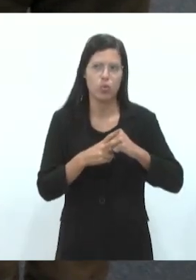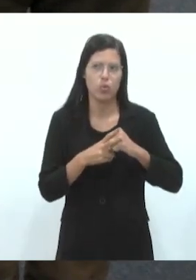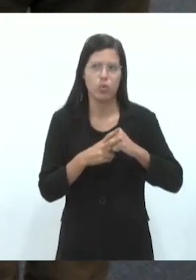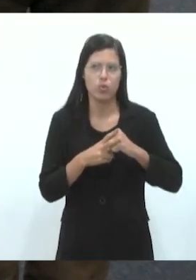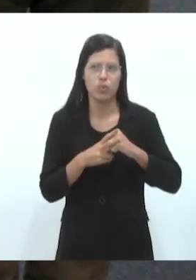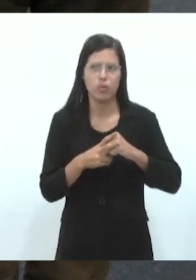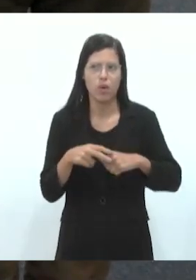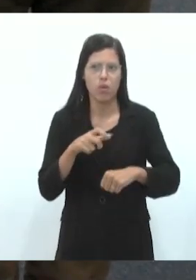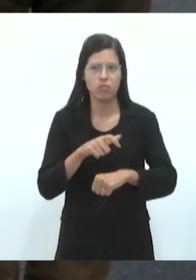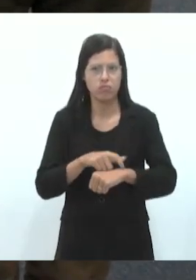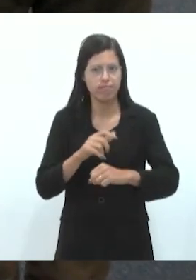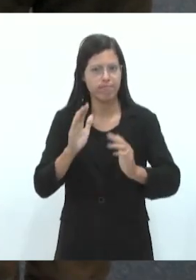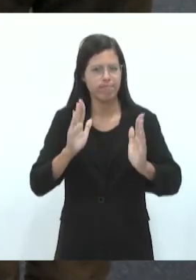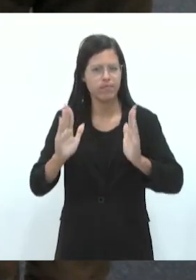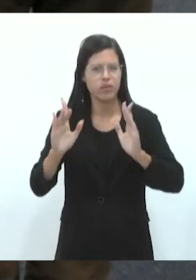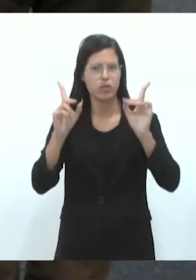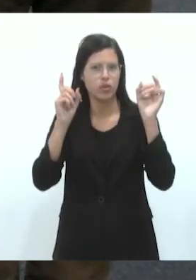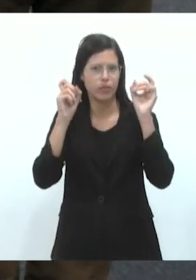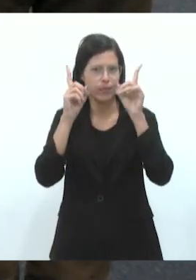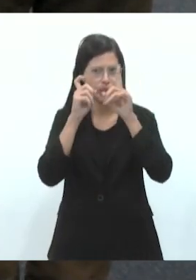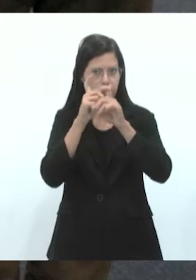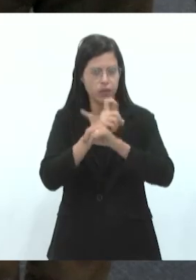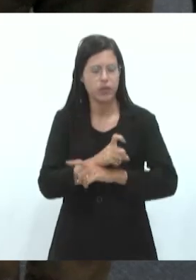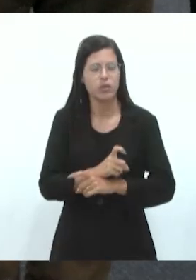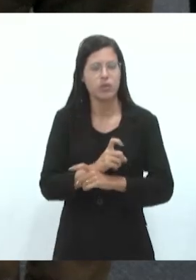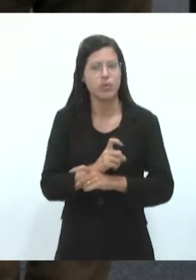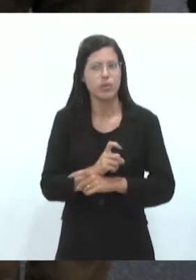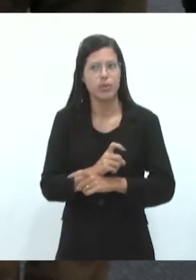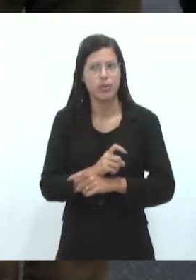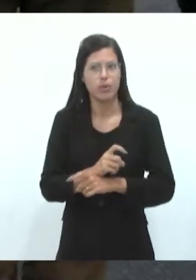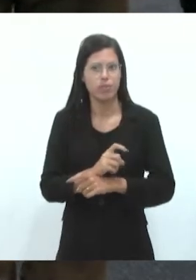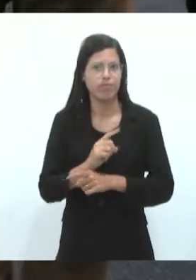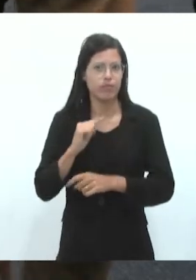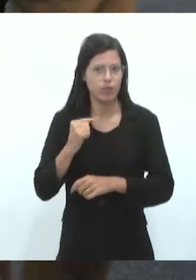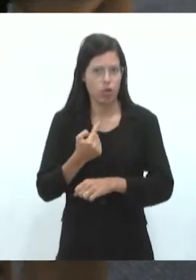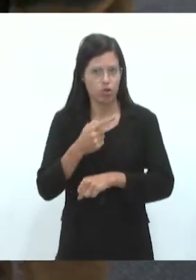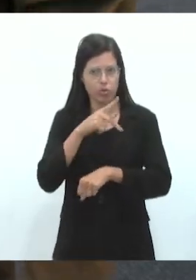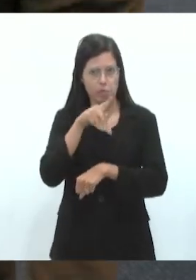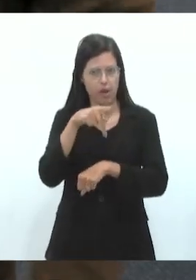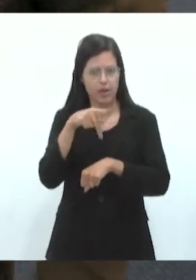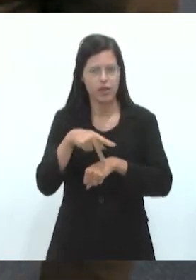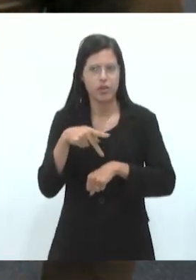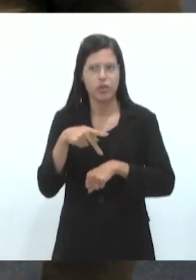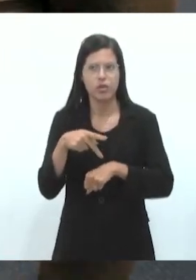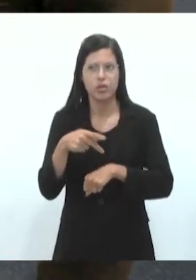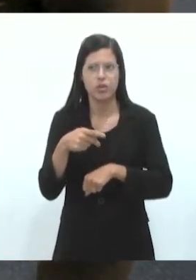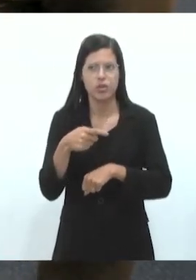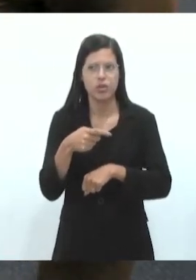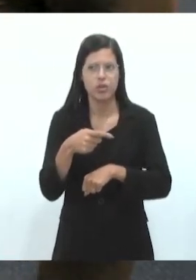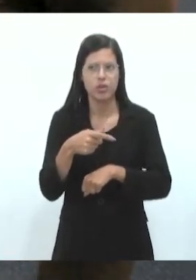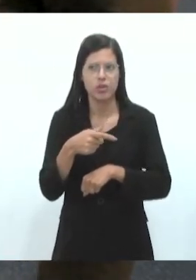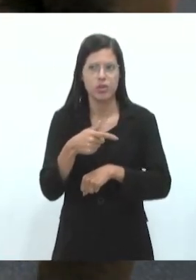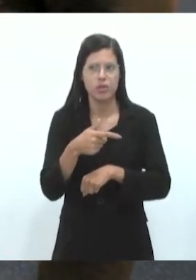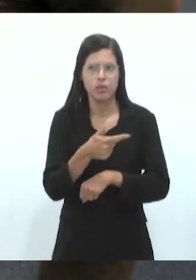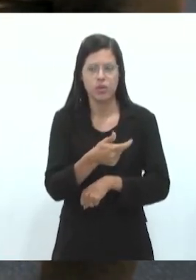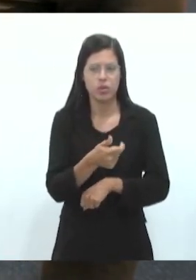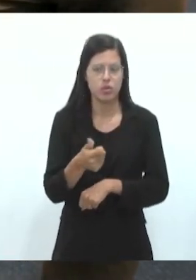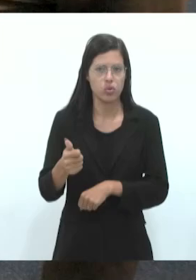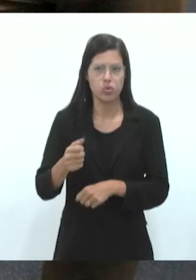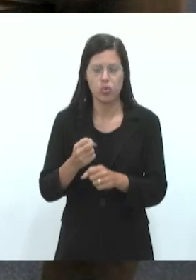momento turbulento e obscuro do nosso país, né? Os 21 anos de chumbo da